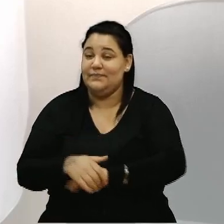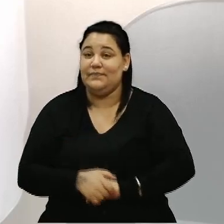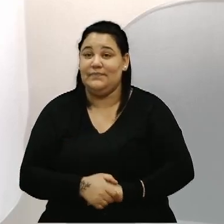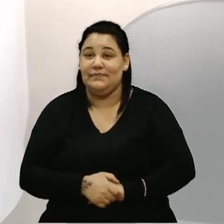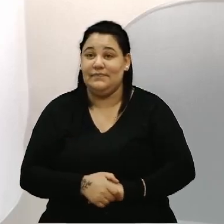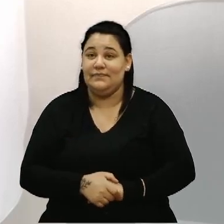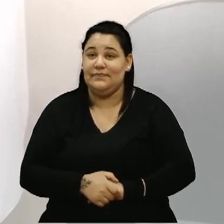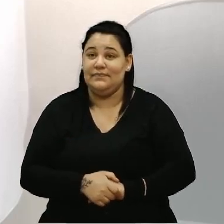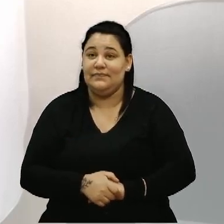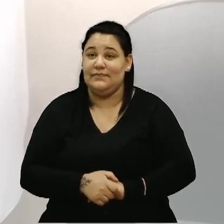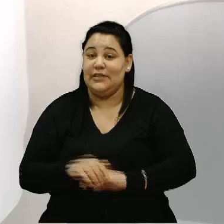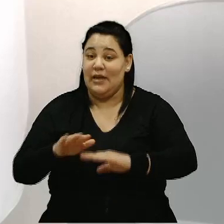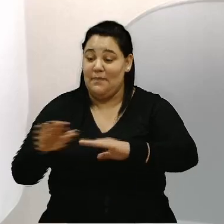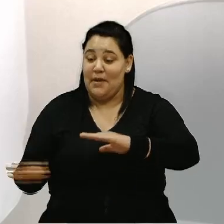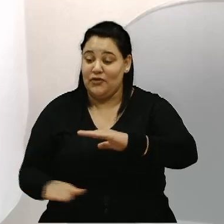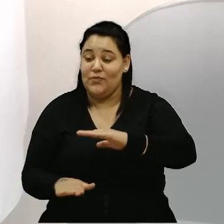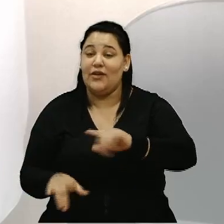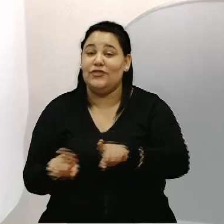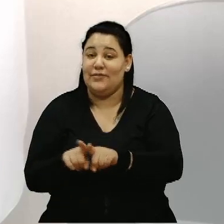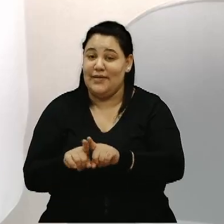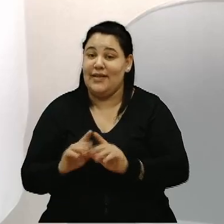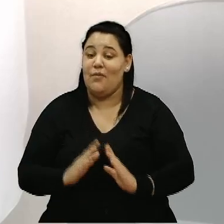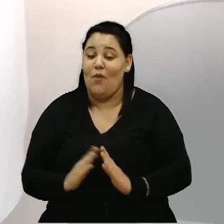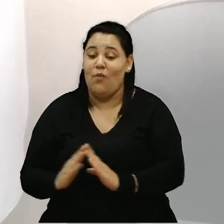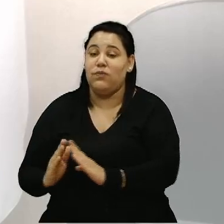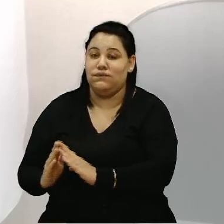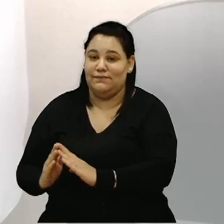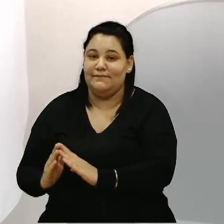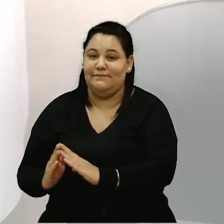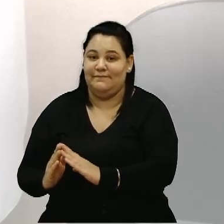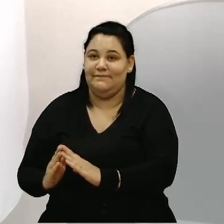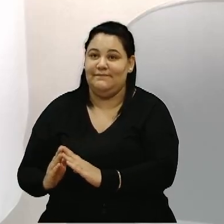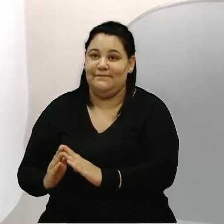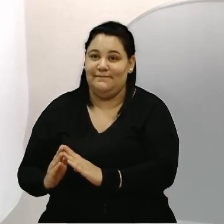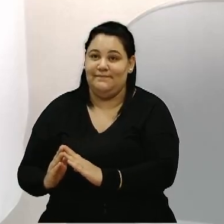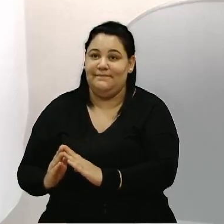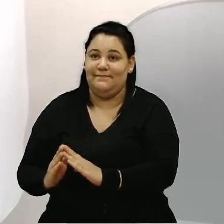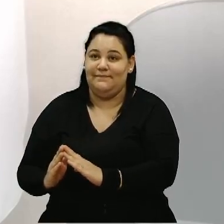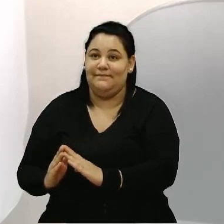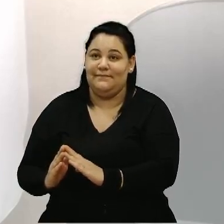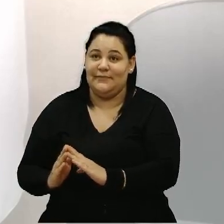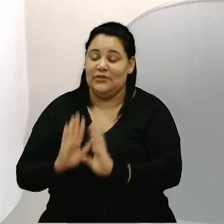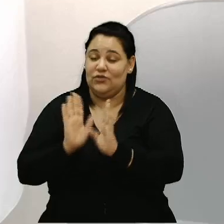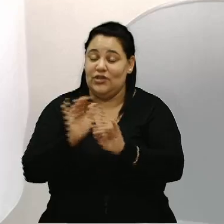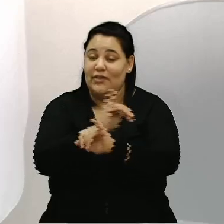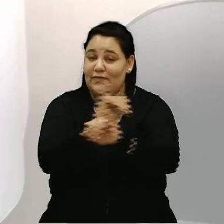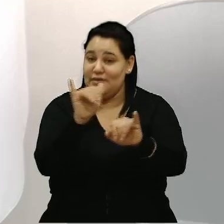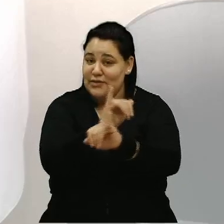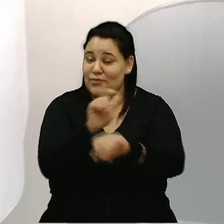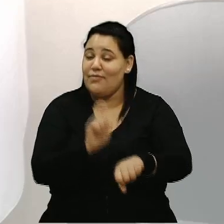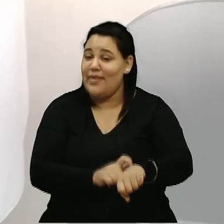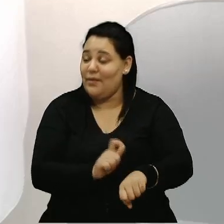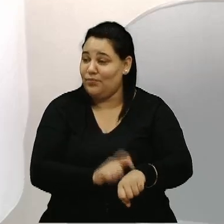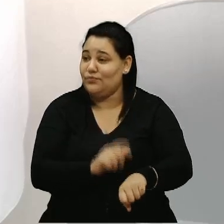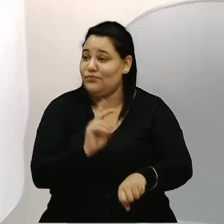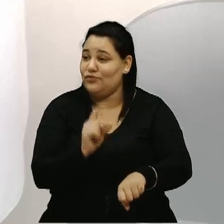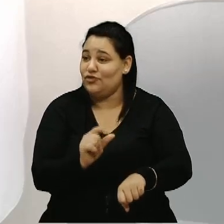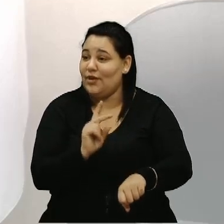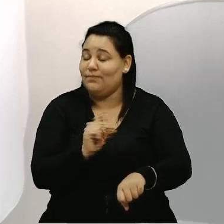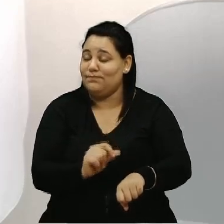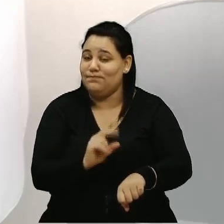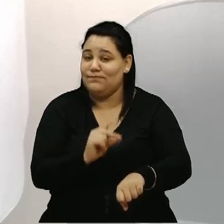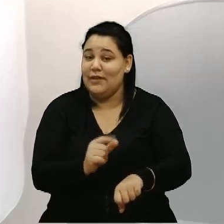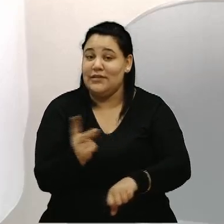parte de baixo também tem morador. Na parte de baixo também tem morador. Então, está sendo avisado isso há bastante tempo já. Essas duas